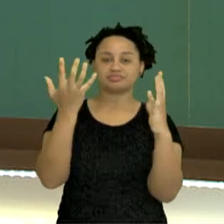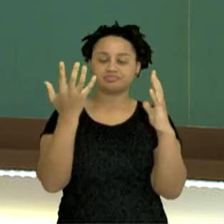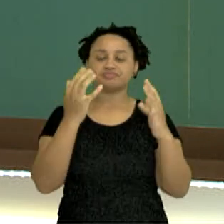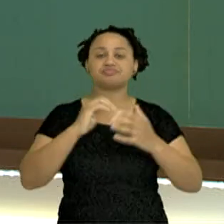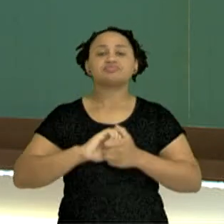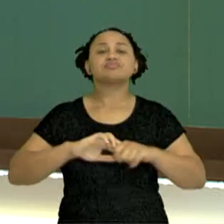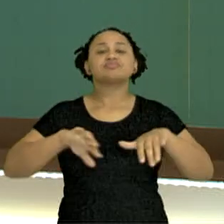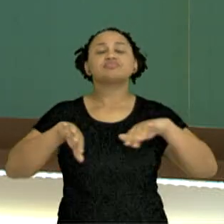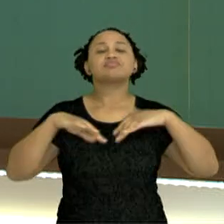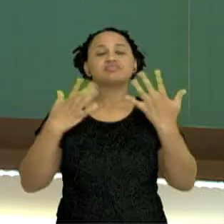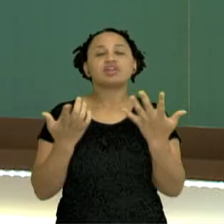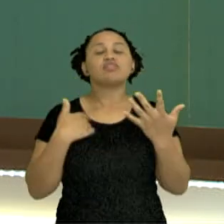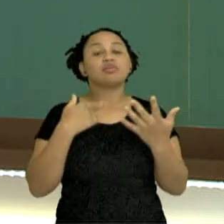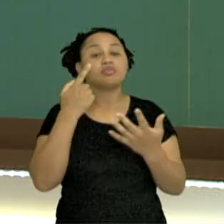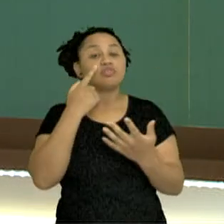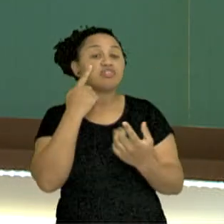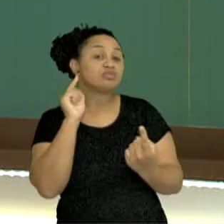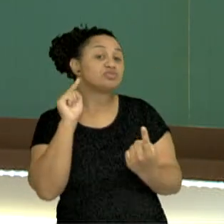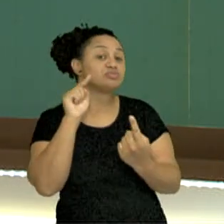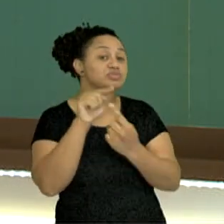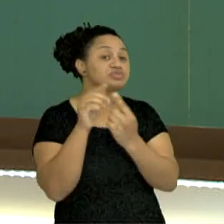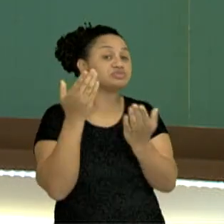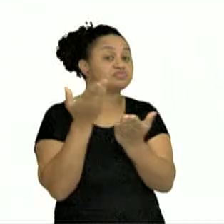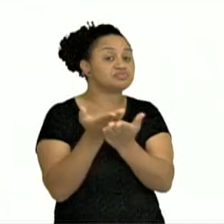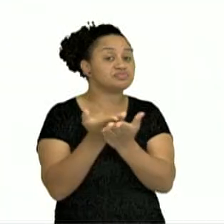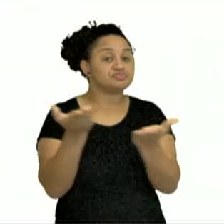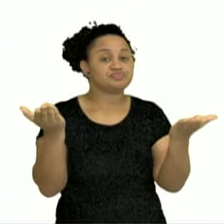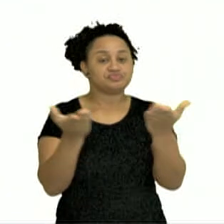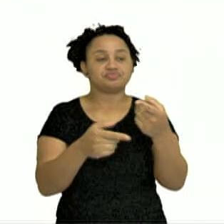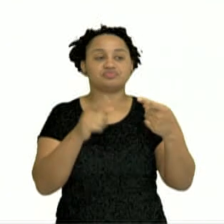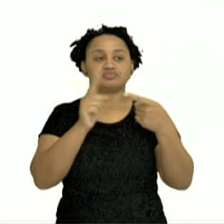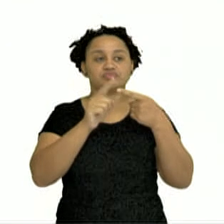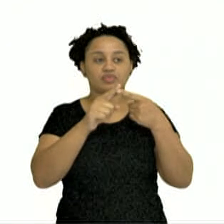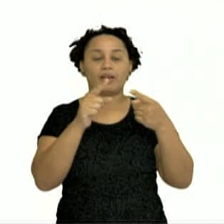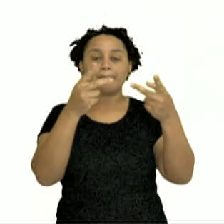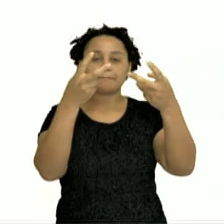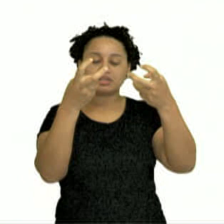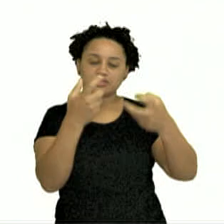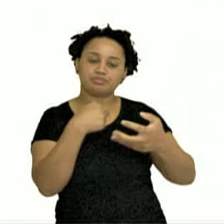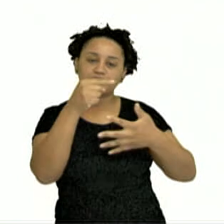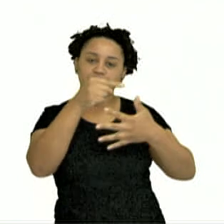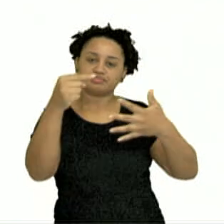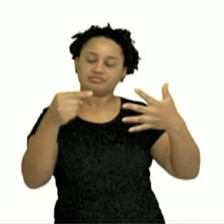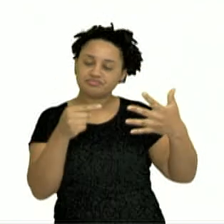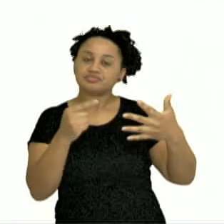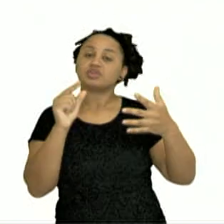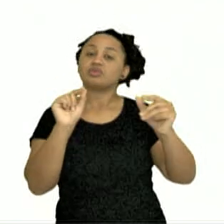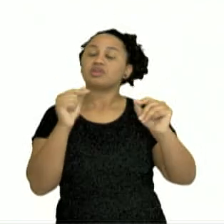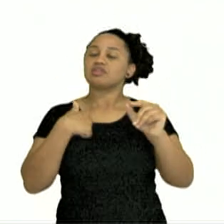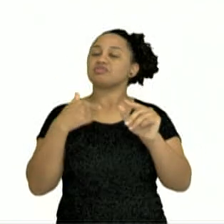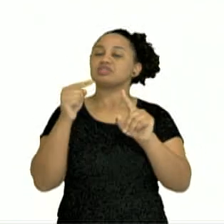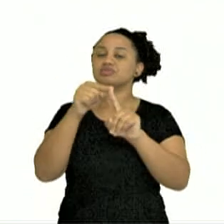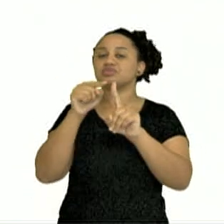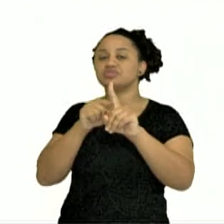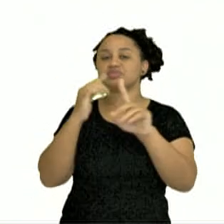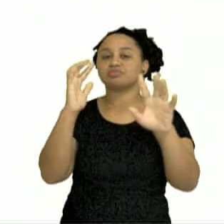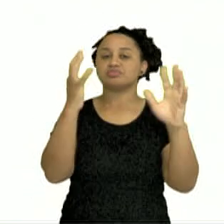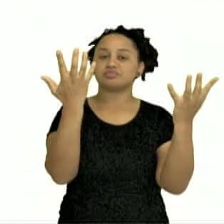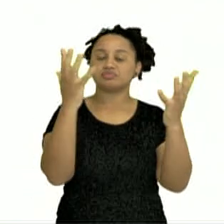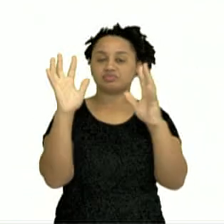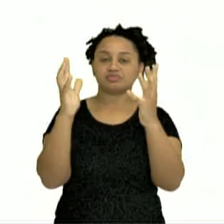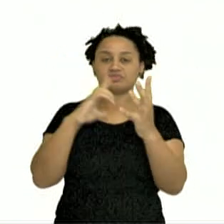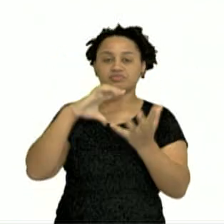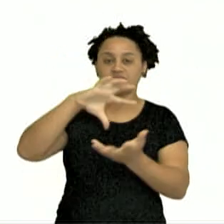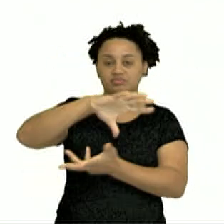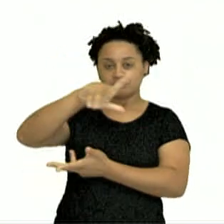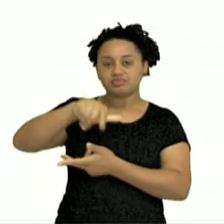isso, vamos conhecer os objetivos da nossa aula de hoje, Identificar os fatores e elementos que estabelecem os tipos de clima existentes no